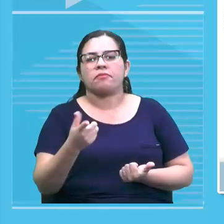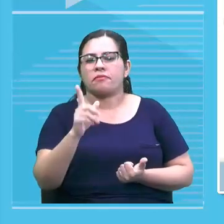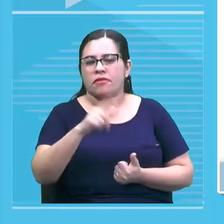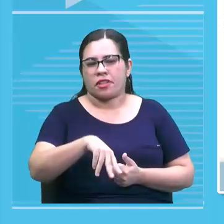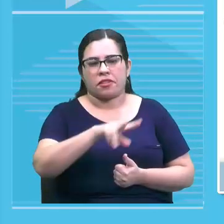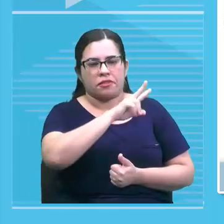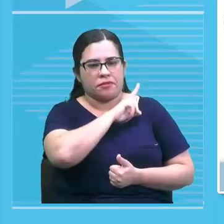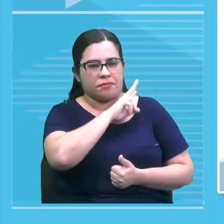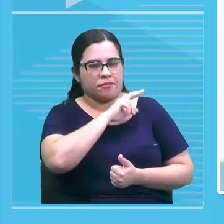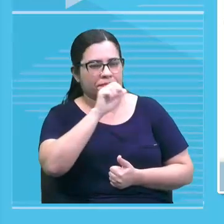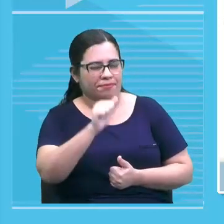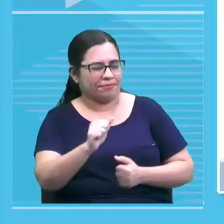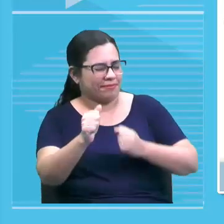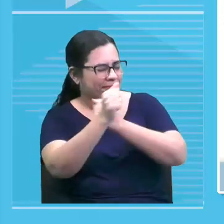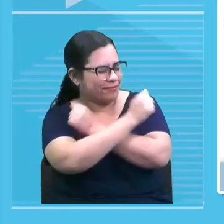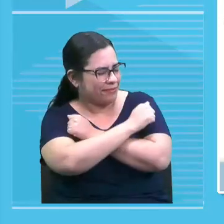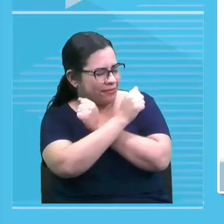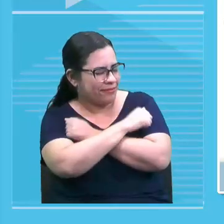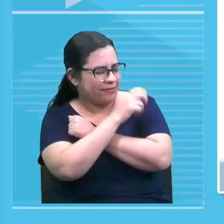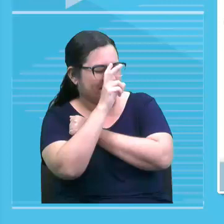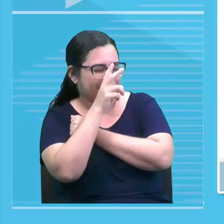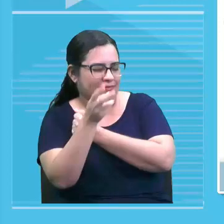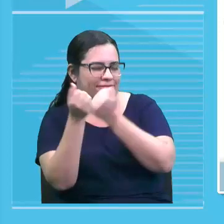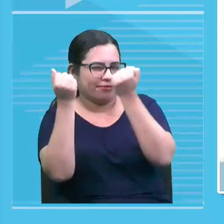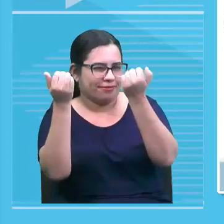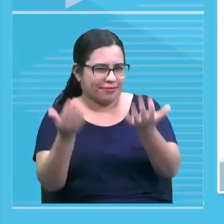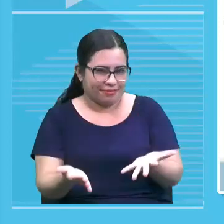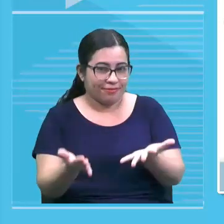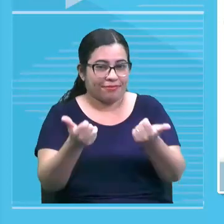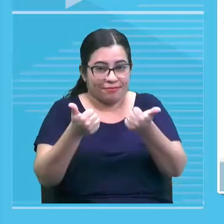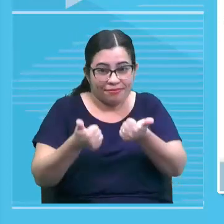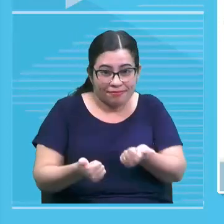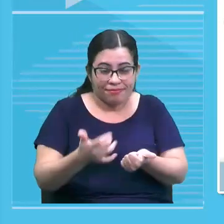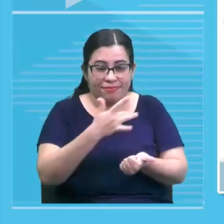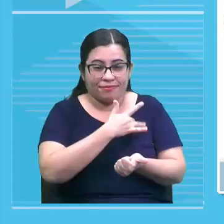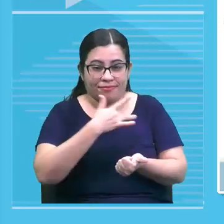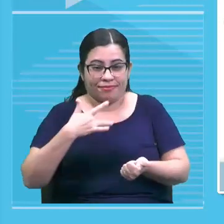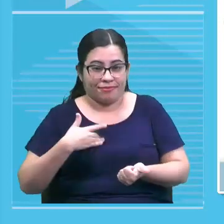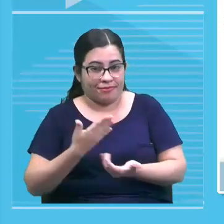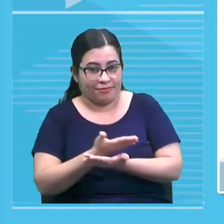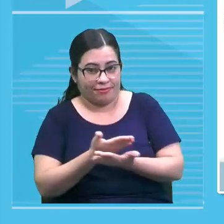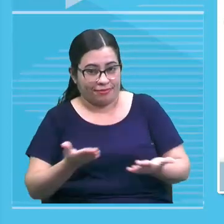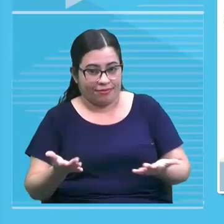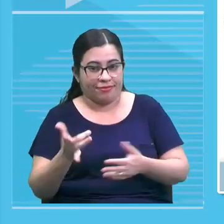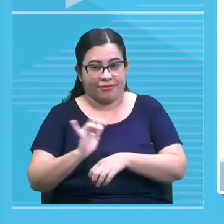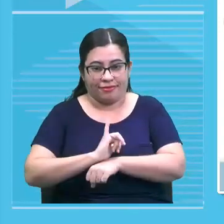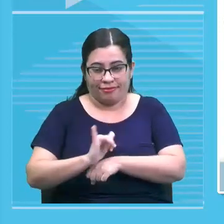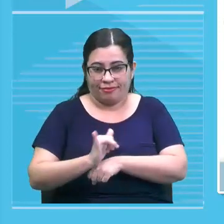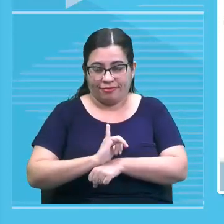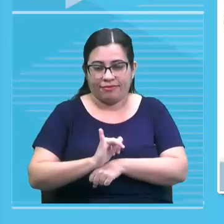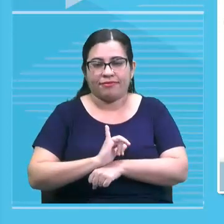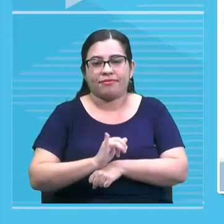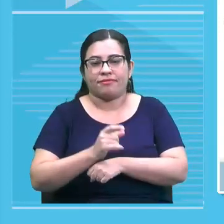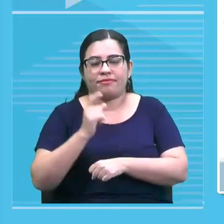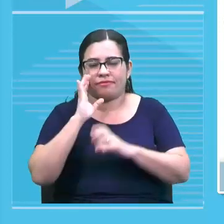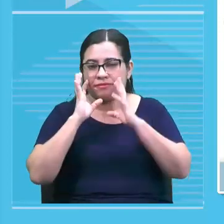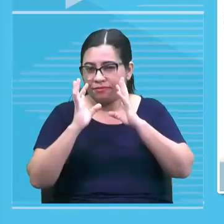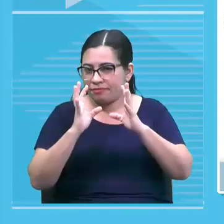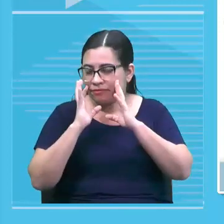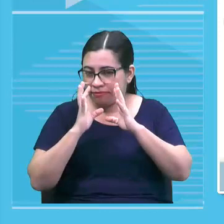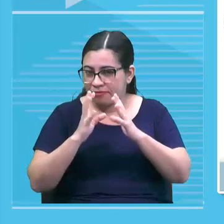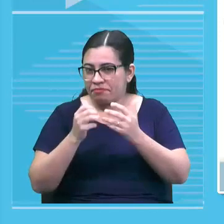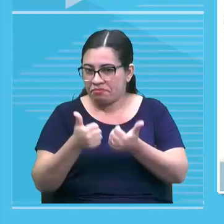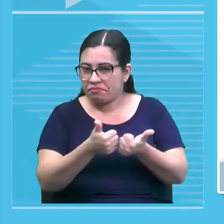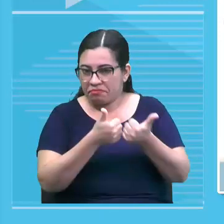tudo bem por aí Cícero Alan Maria Joelma toda galerinha que está presente aqui